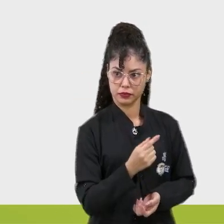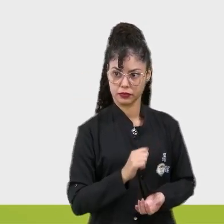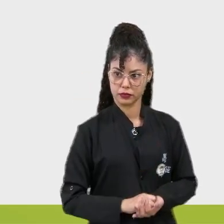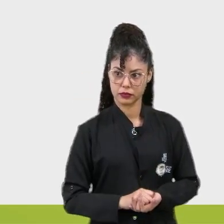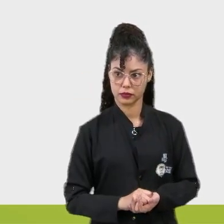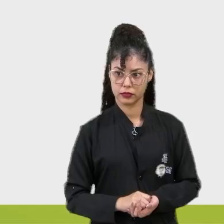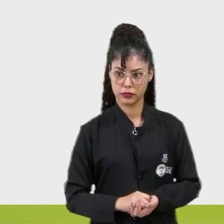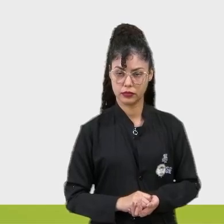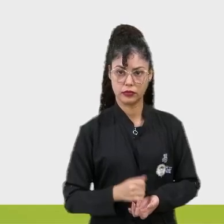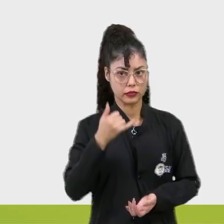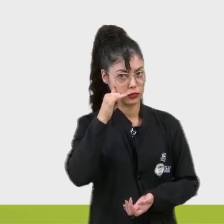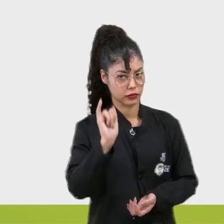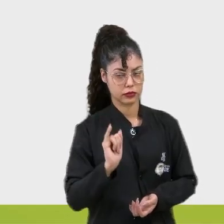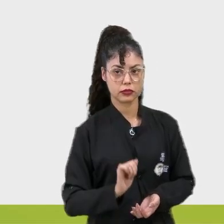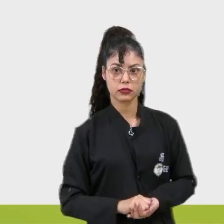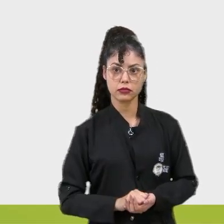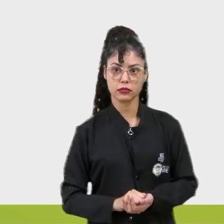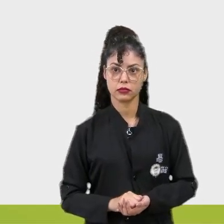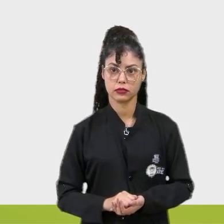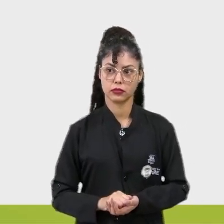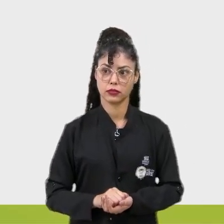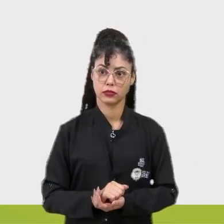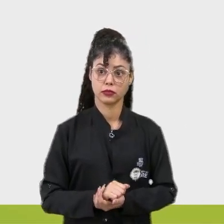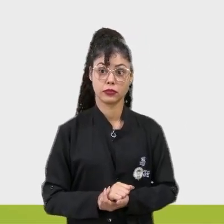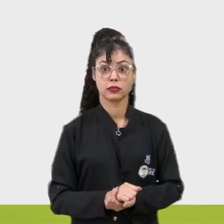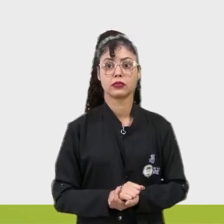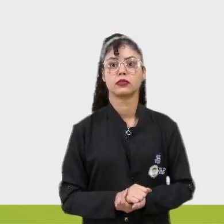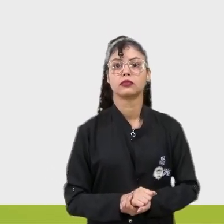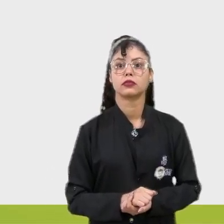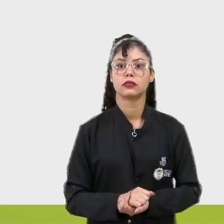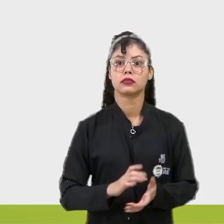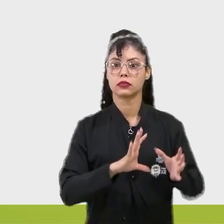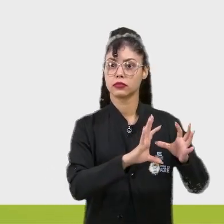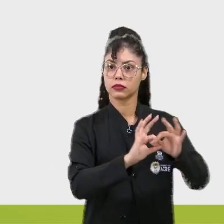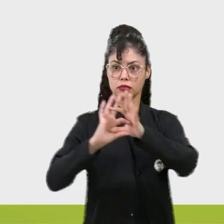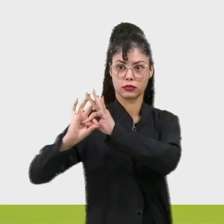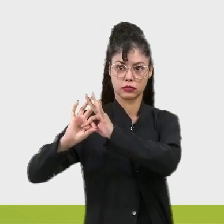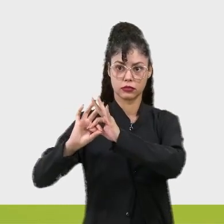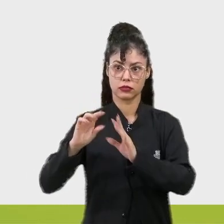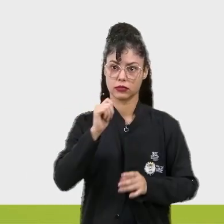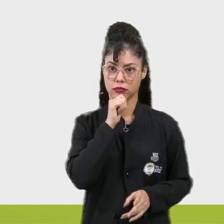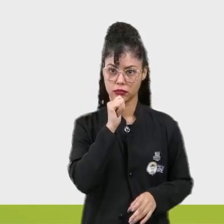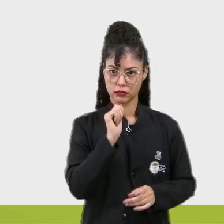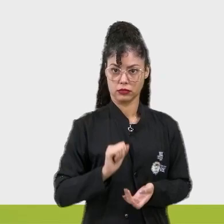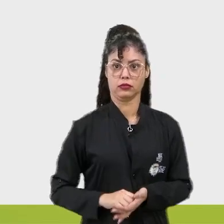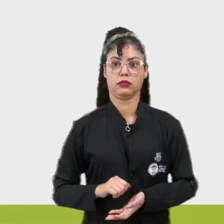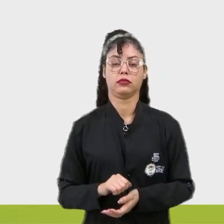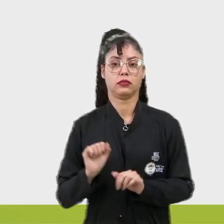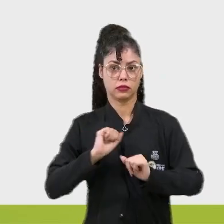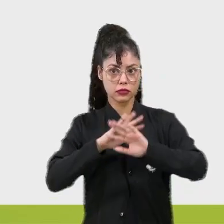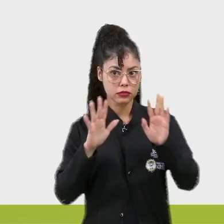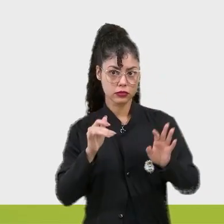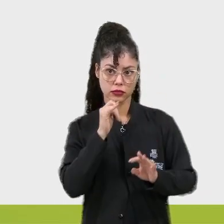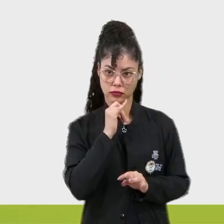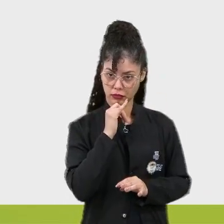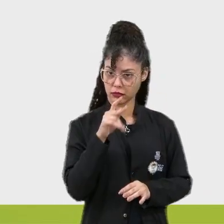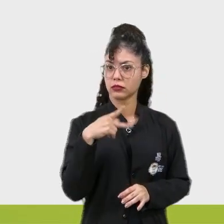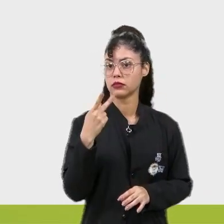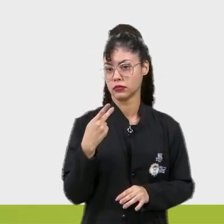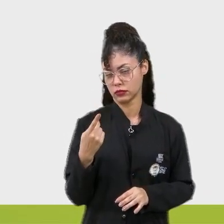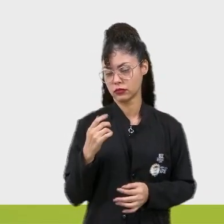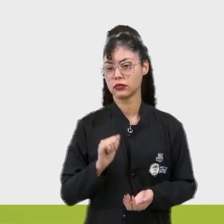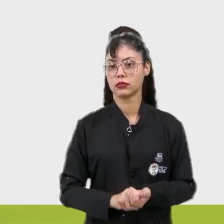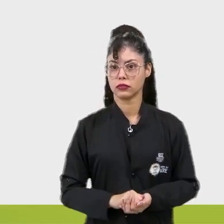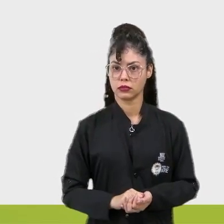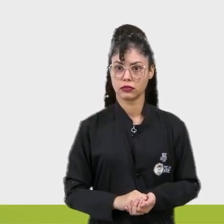Enem, tá? Então, evite a prolixidade. A coesão, né? É óbvio que nós vamos falar ainda